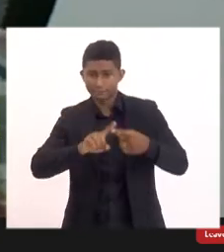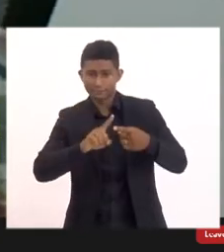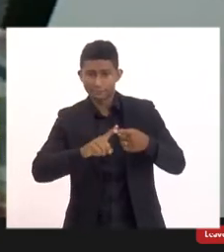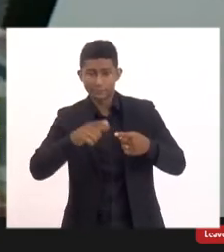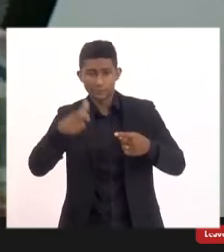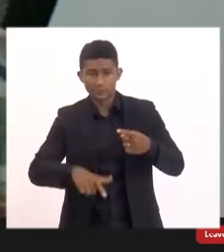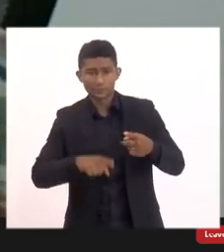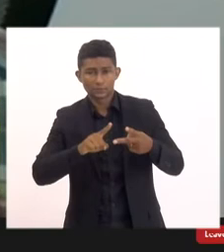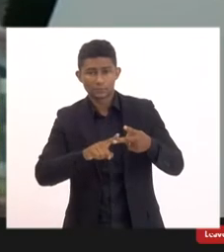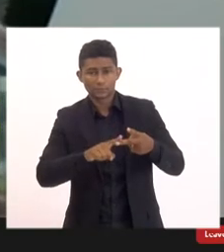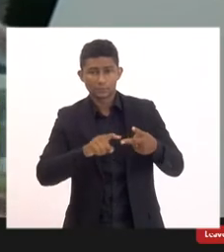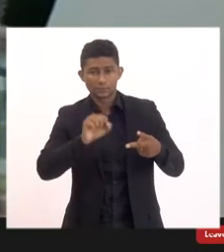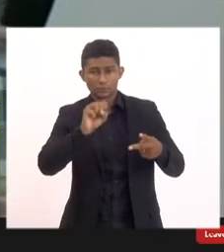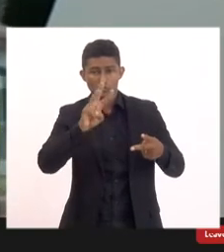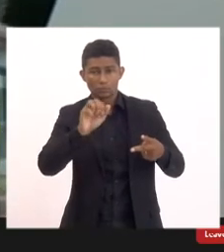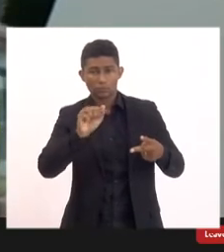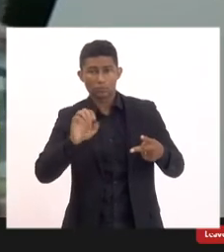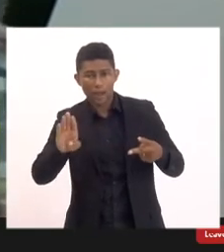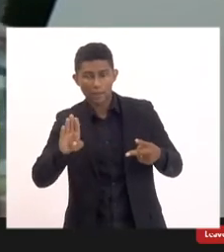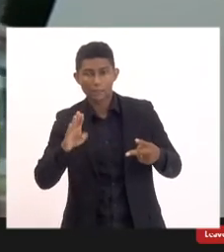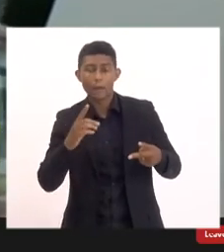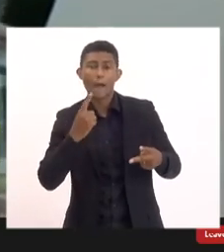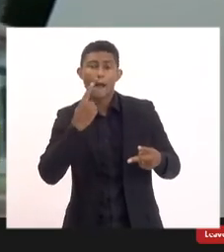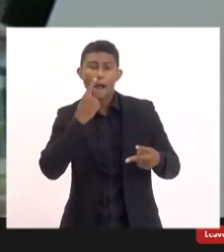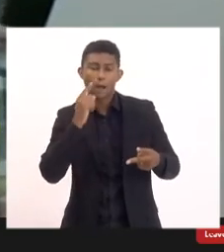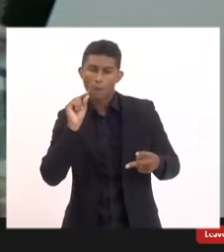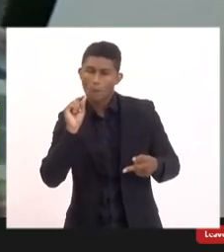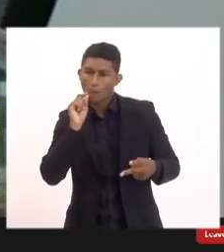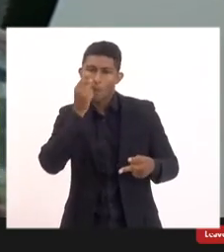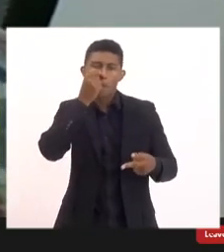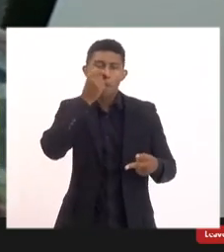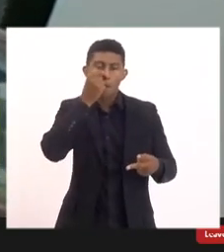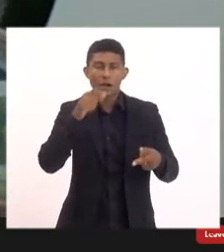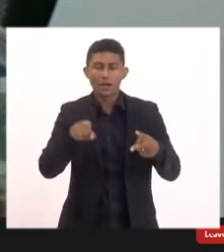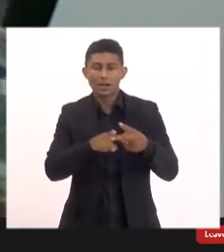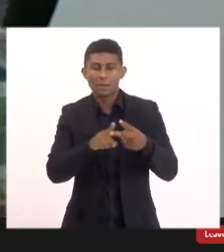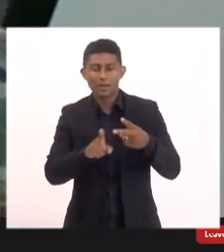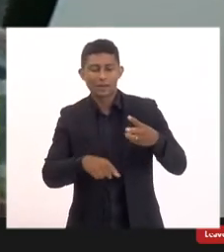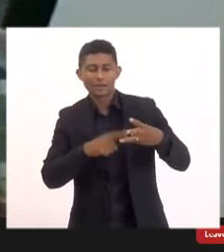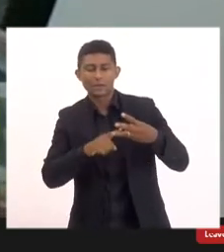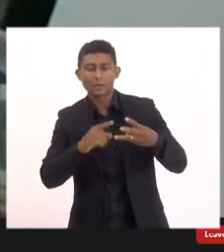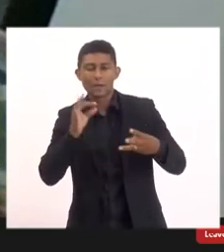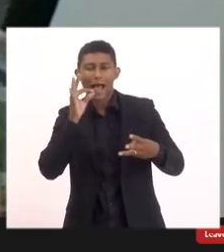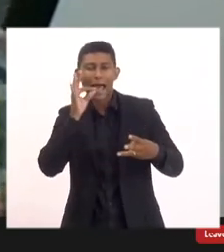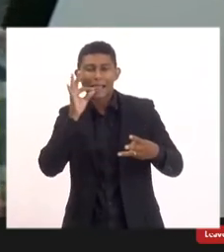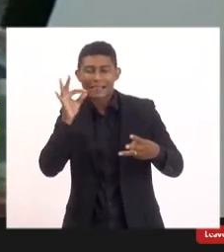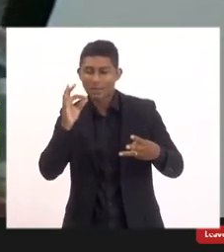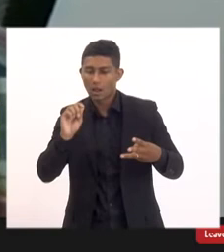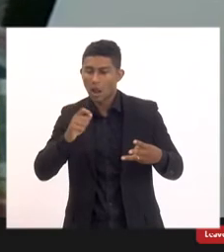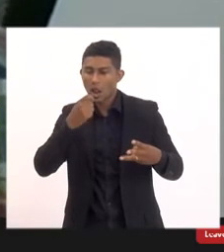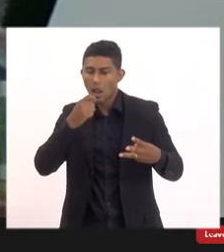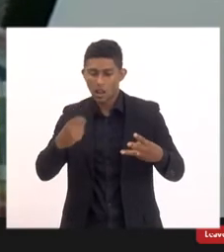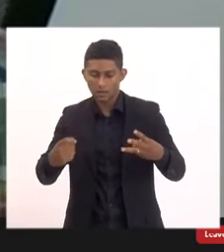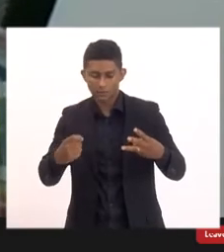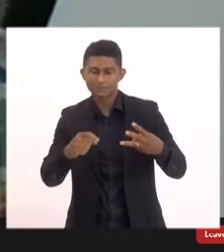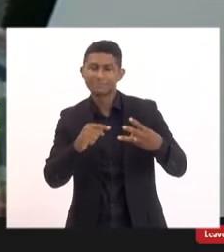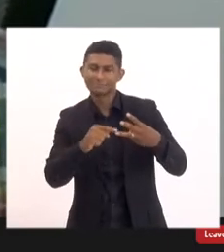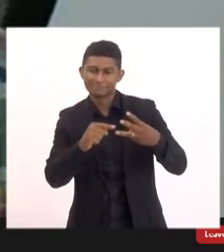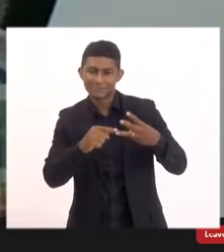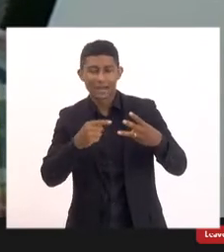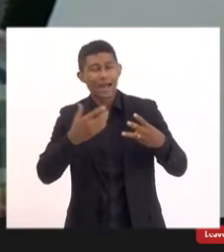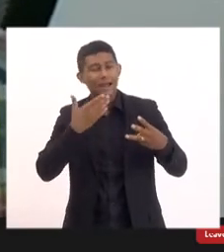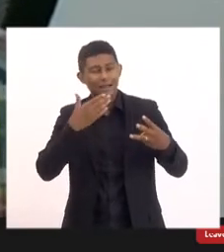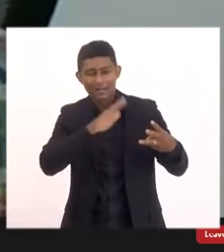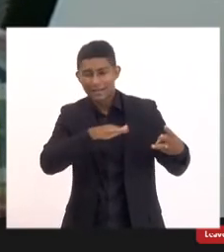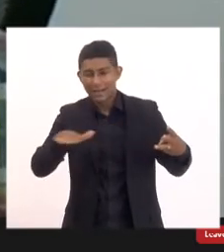swab nasal quanto o de saliva. O de saliva a gente tem utilizado, que para criança é mais confortável, né, esse tipo